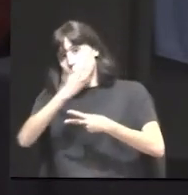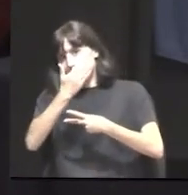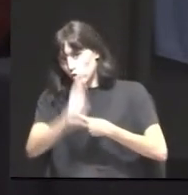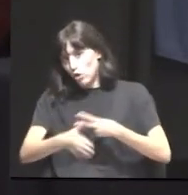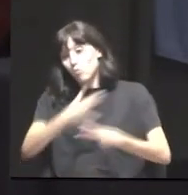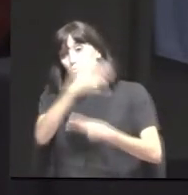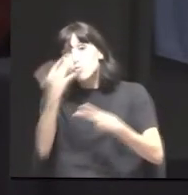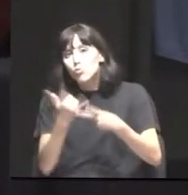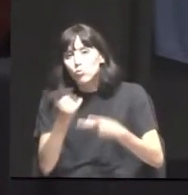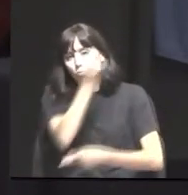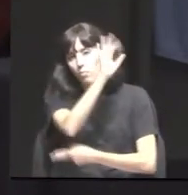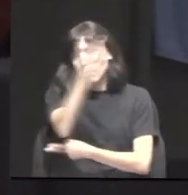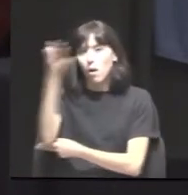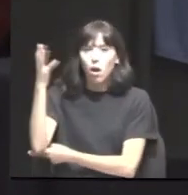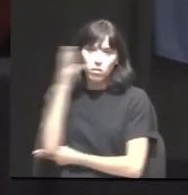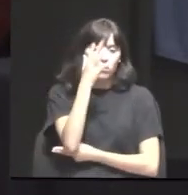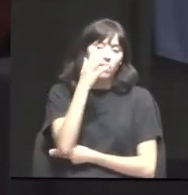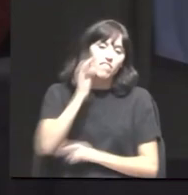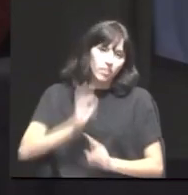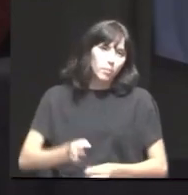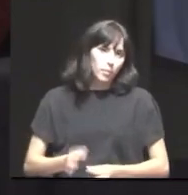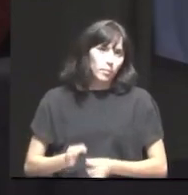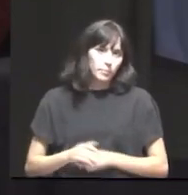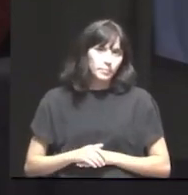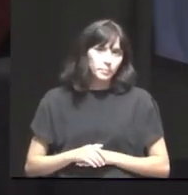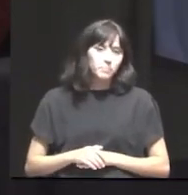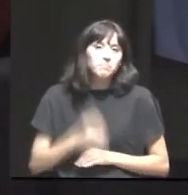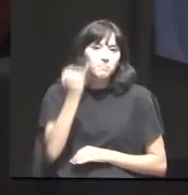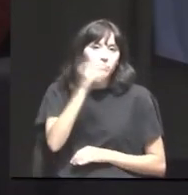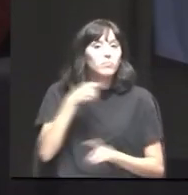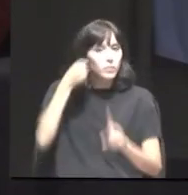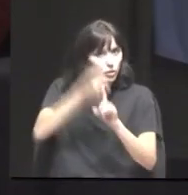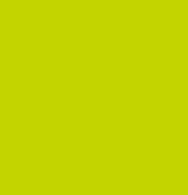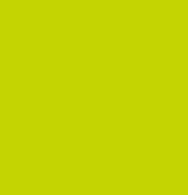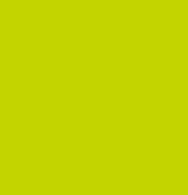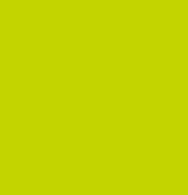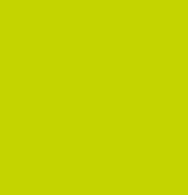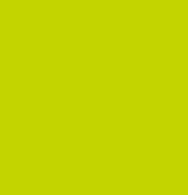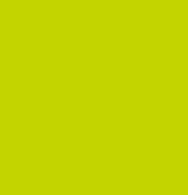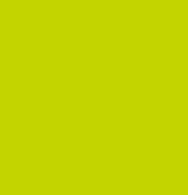arborizado. Não podemos continuar a fingir que estes não são os desafios do nosso tempo.